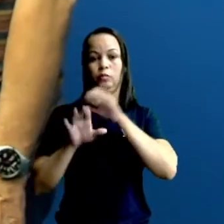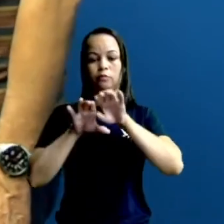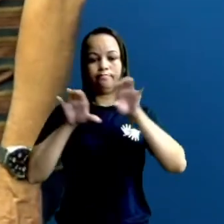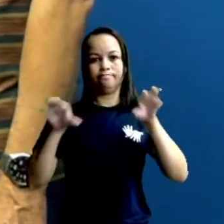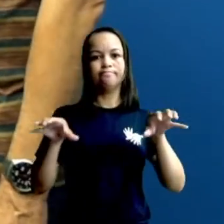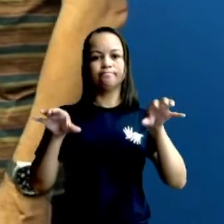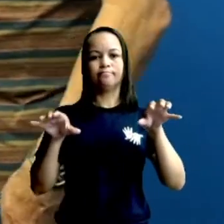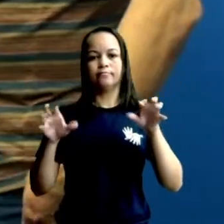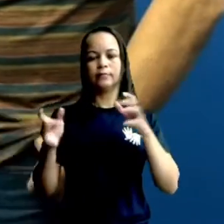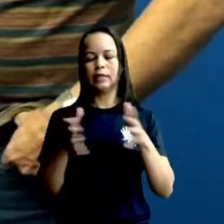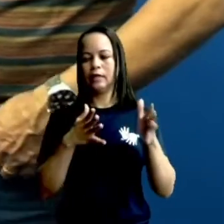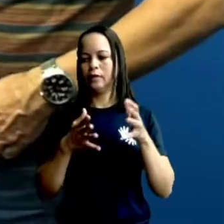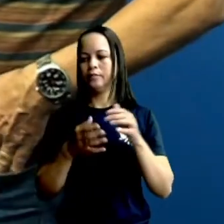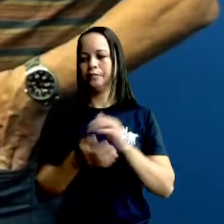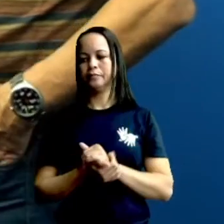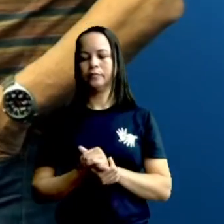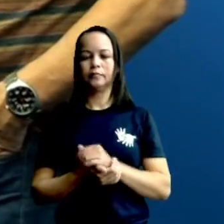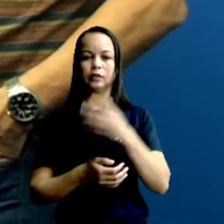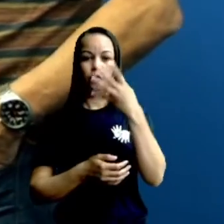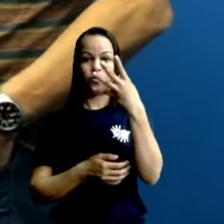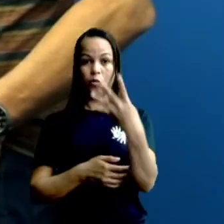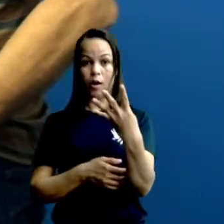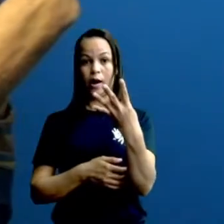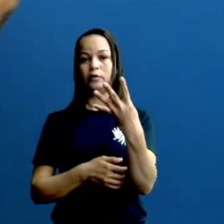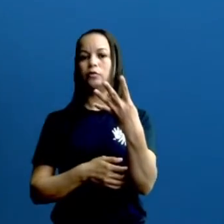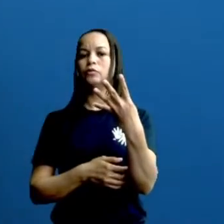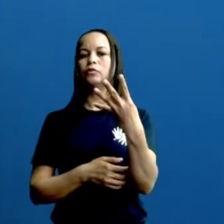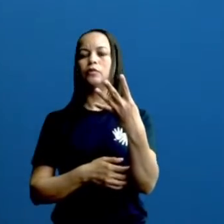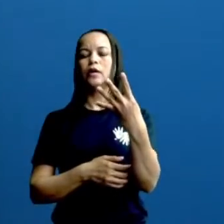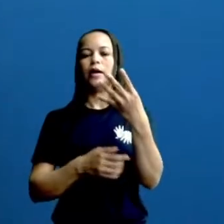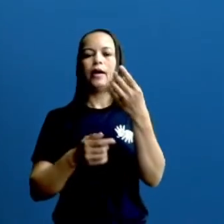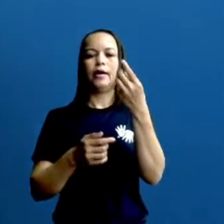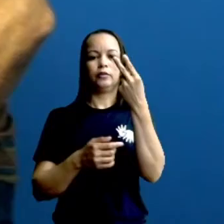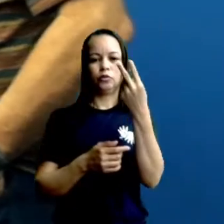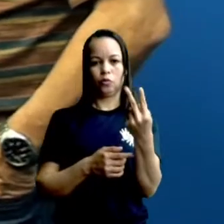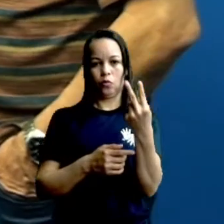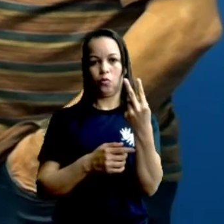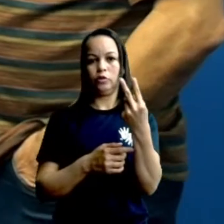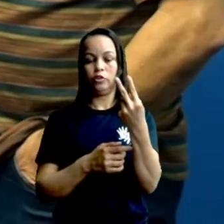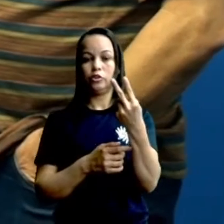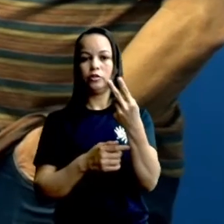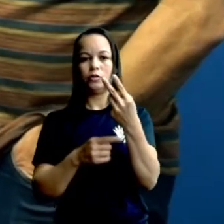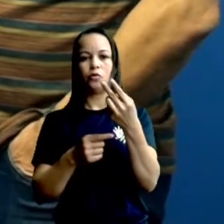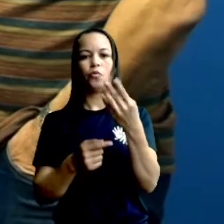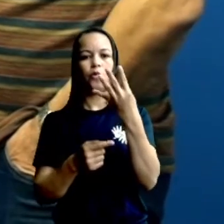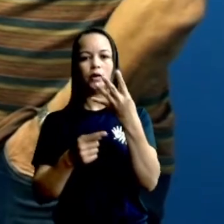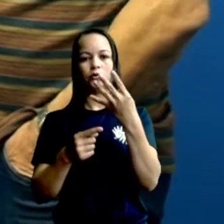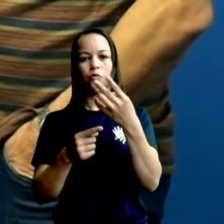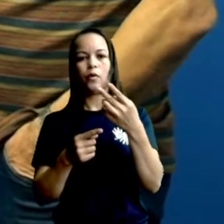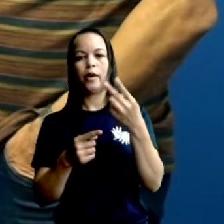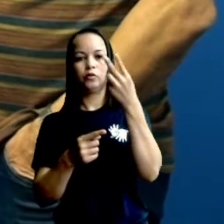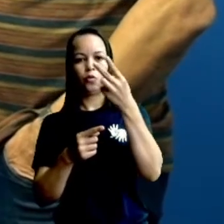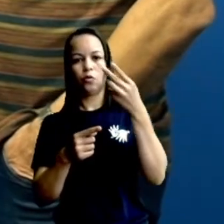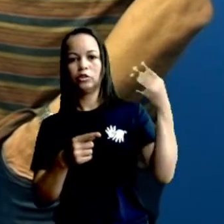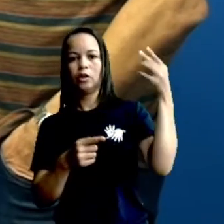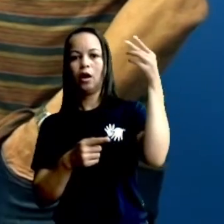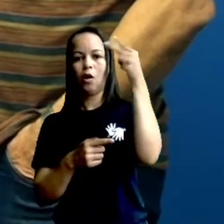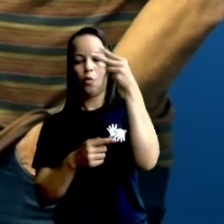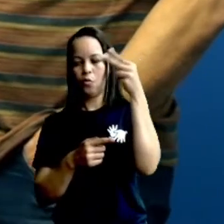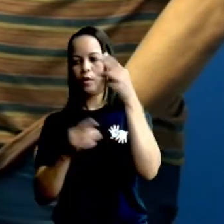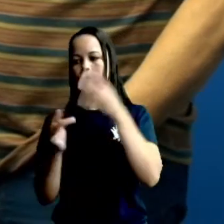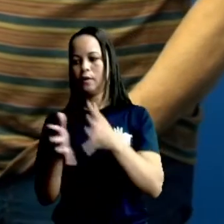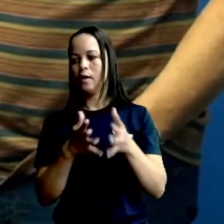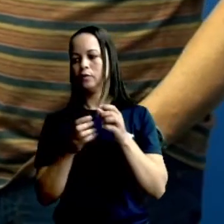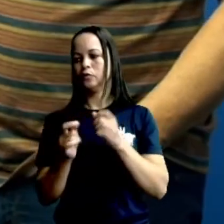faz assim agora, ó. Bota aqui, ó. O 4 é 2 ao quadrado. Tá aqui. E o 6 é